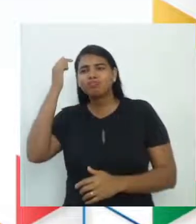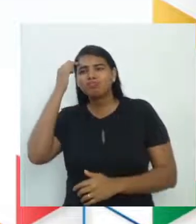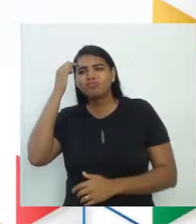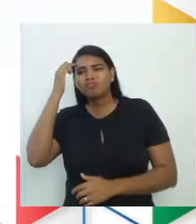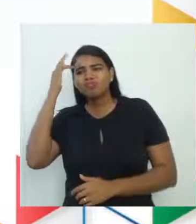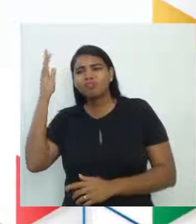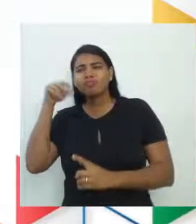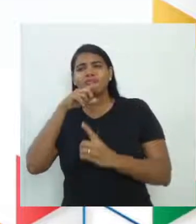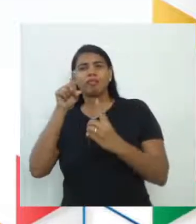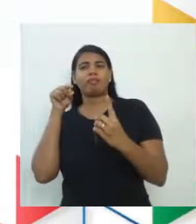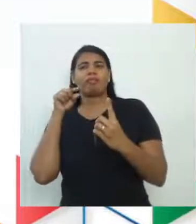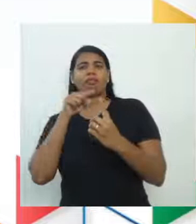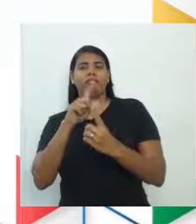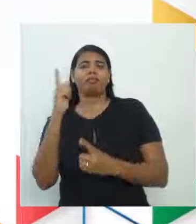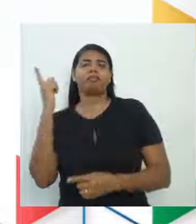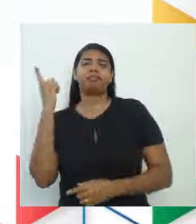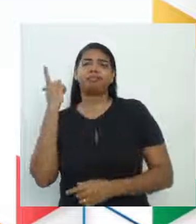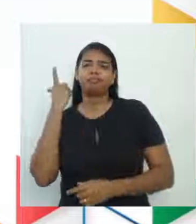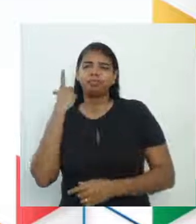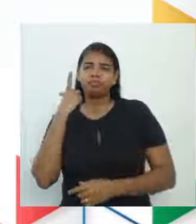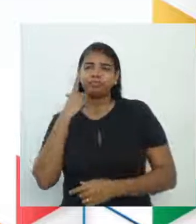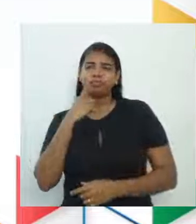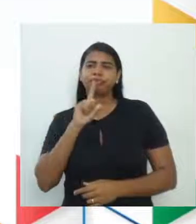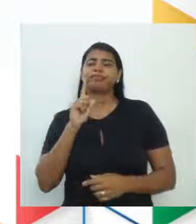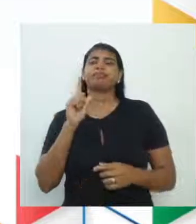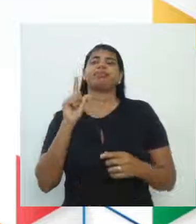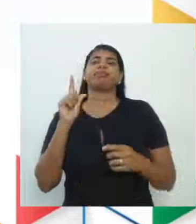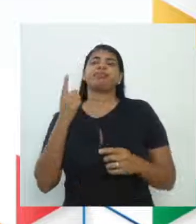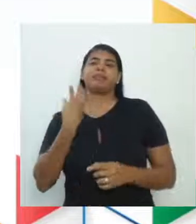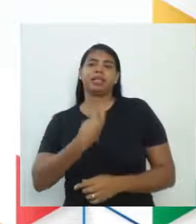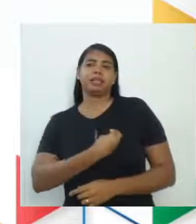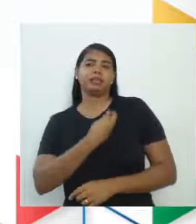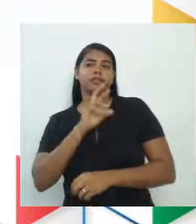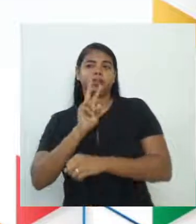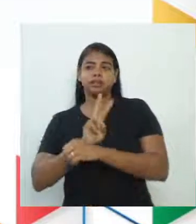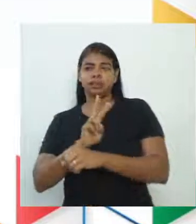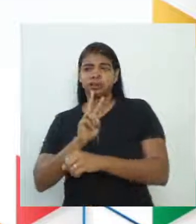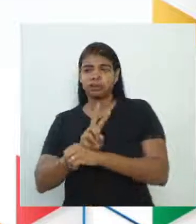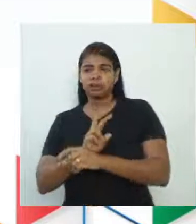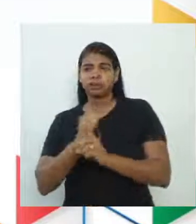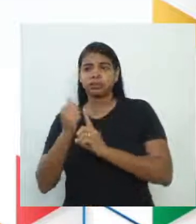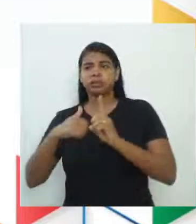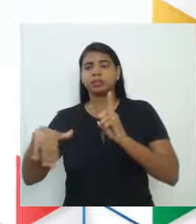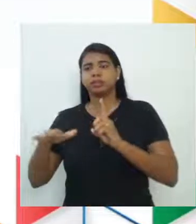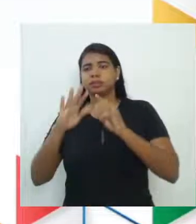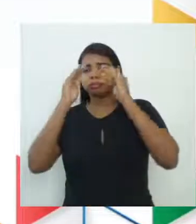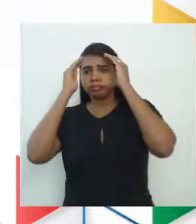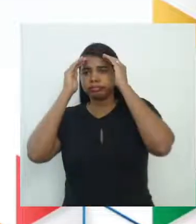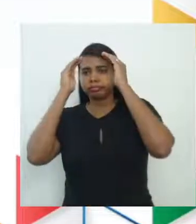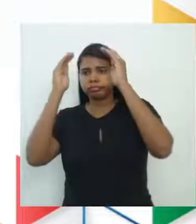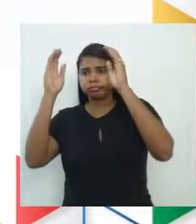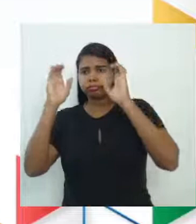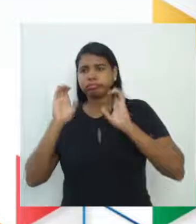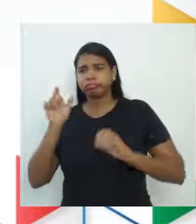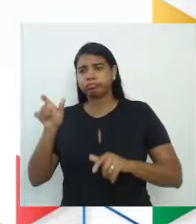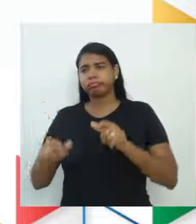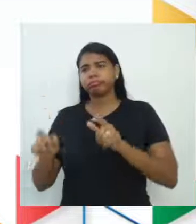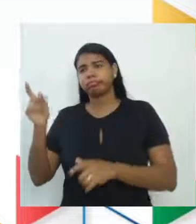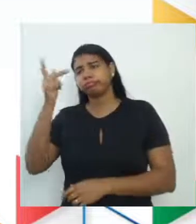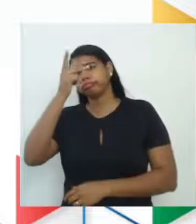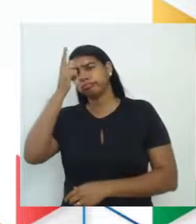o objetivo de garantir a intimidade, a vida privada, a honra e a imagem das